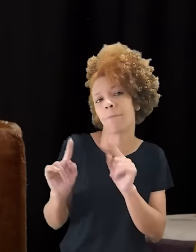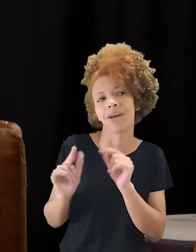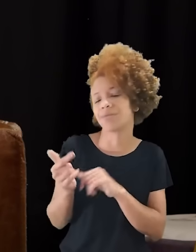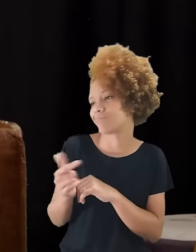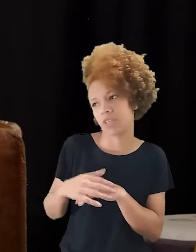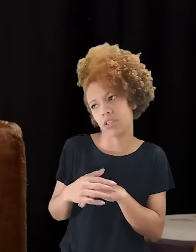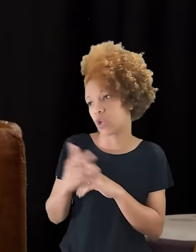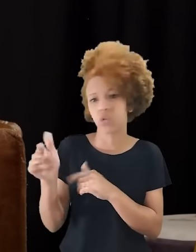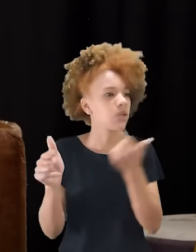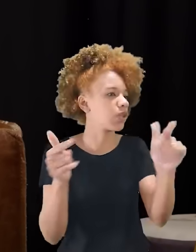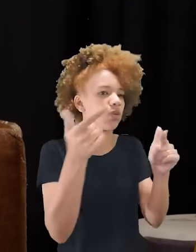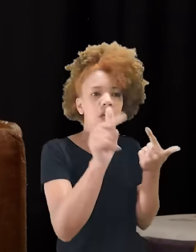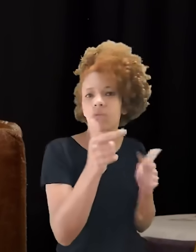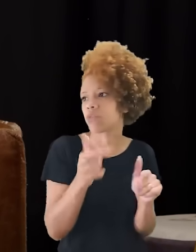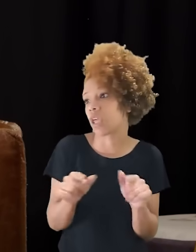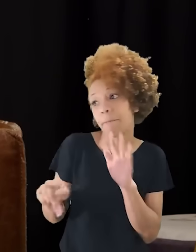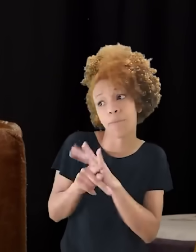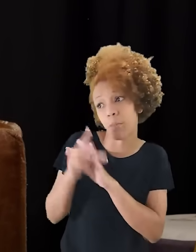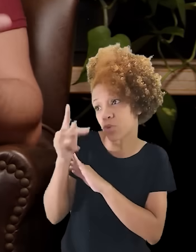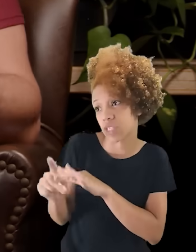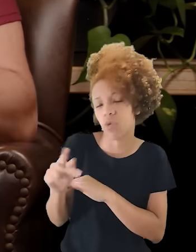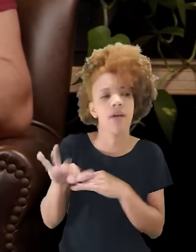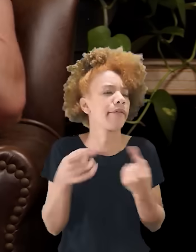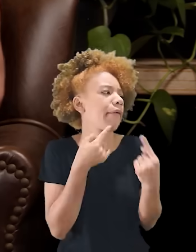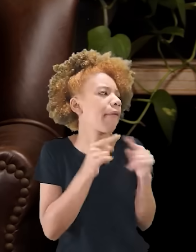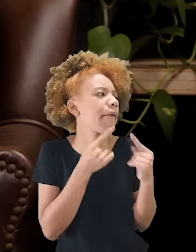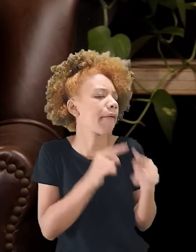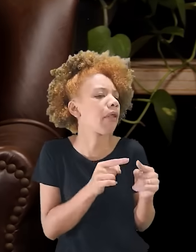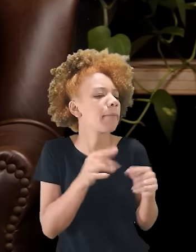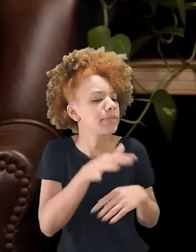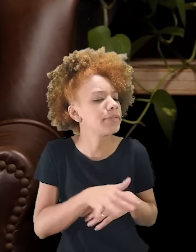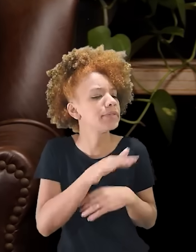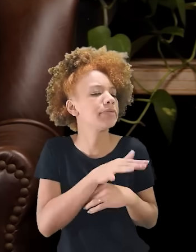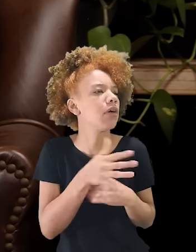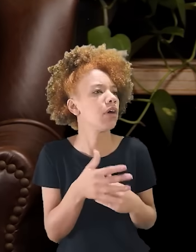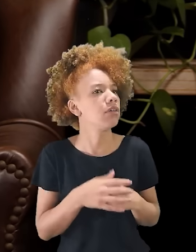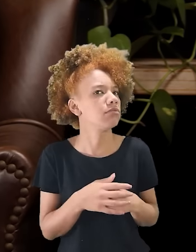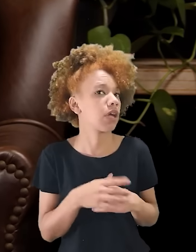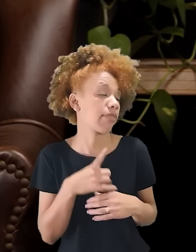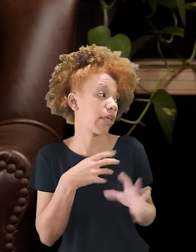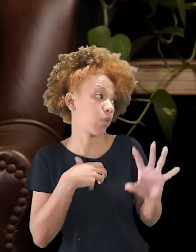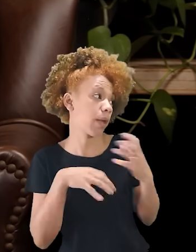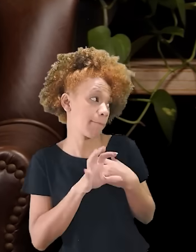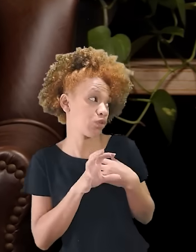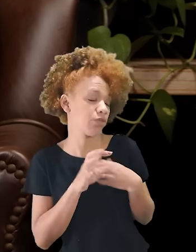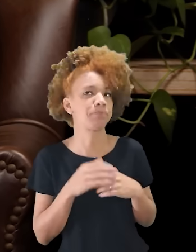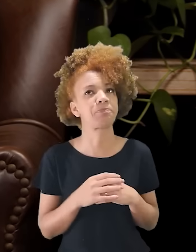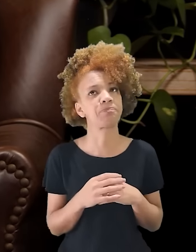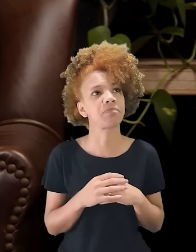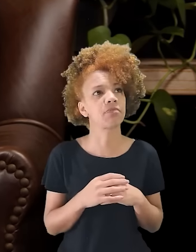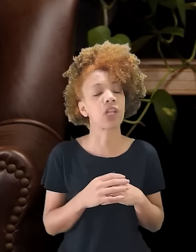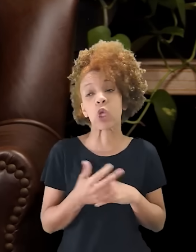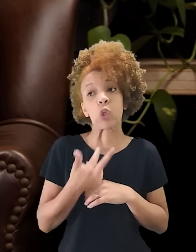ele não tem ele não tem ele não tem ele não tem então é exclusivo seu que quem critica esse universo delas tendo uma empatia sobre o